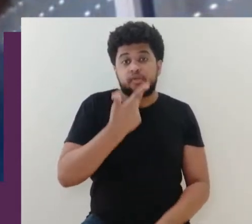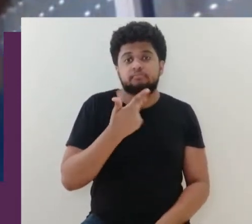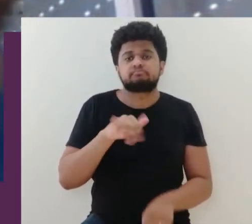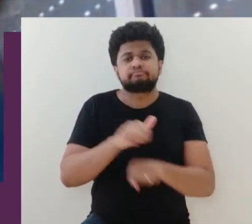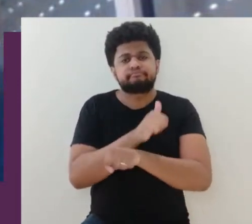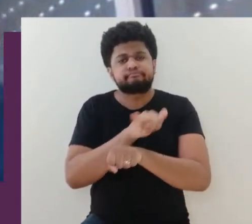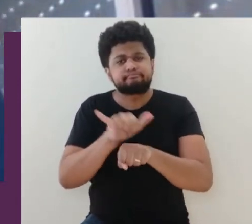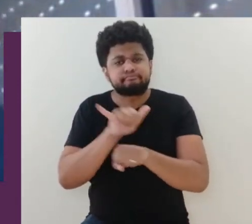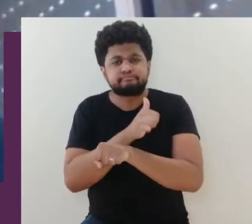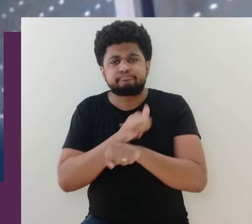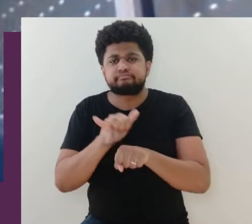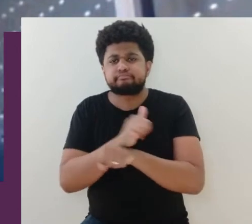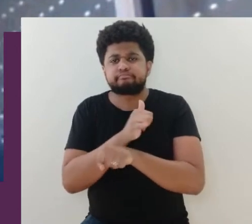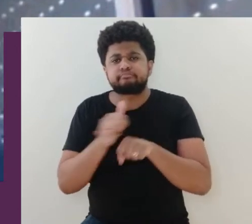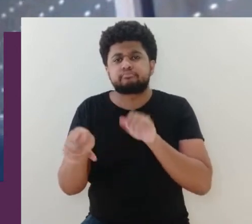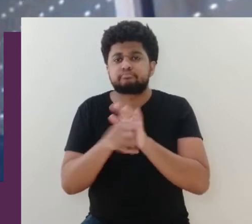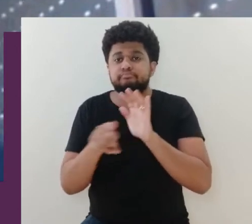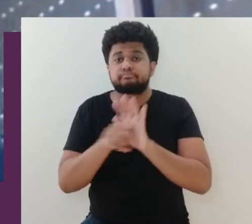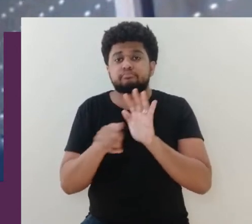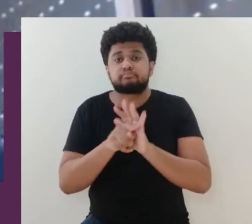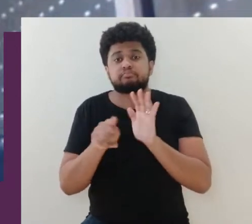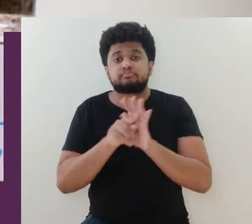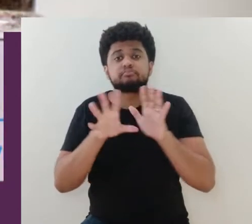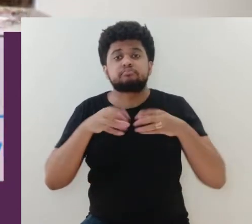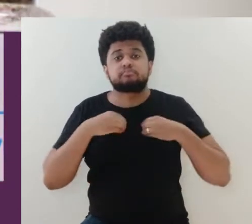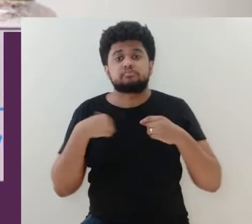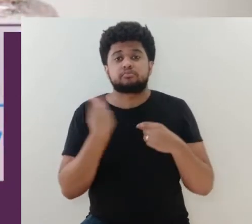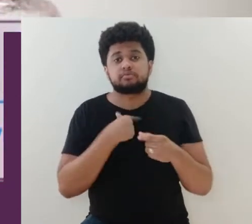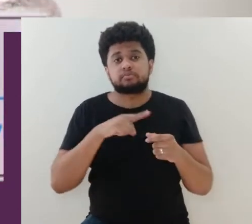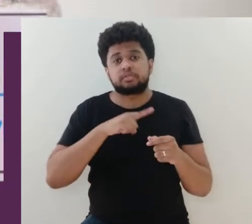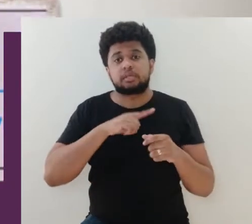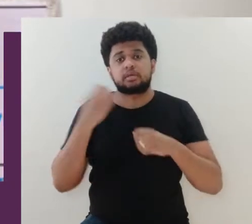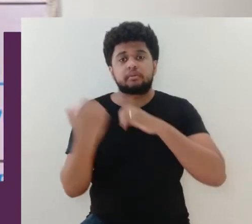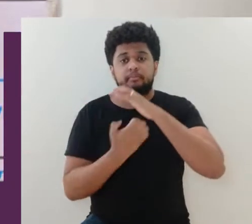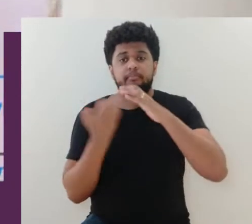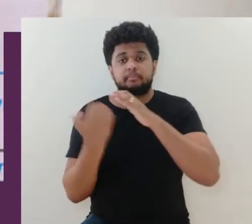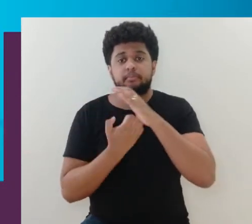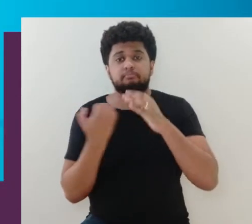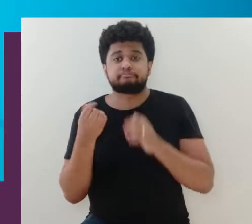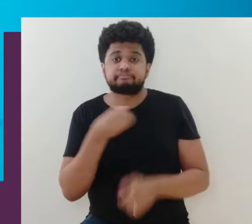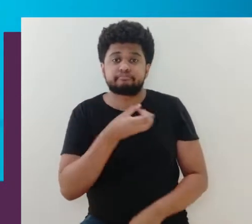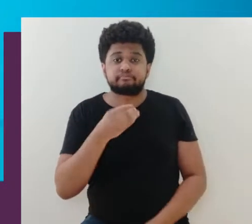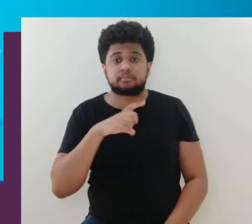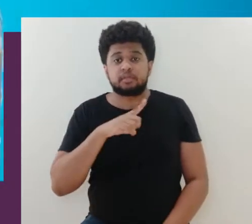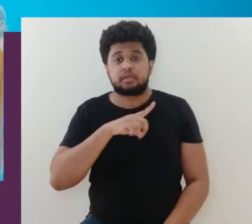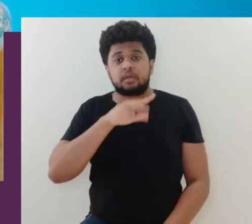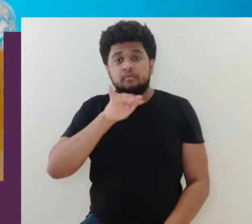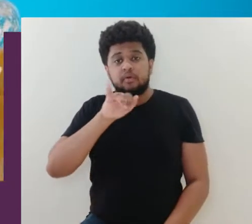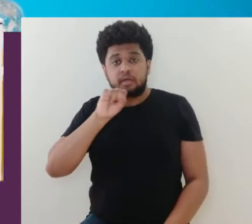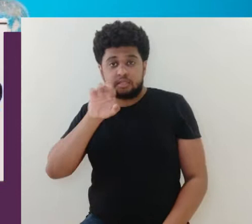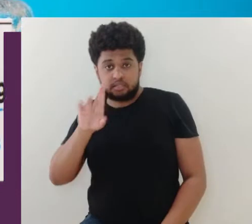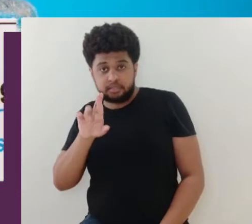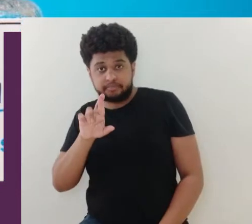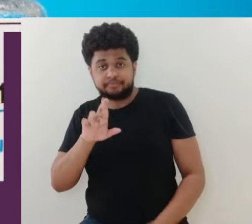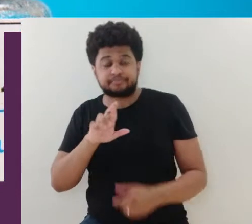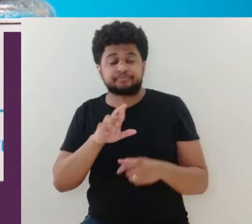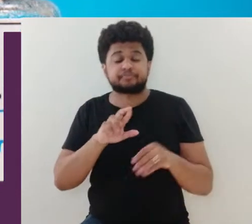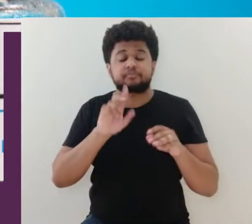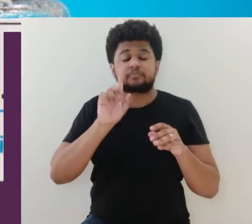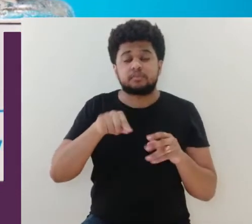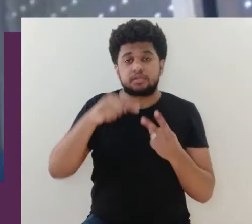falar, estratégia de imunização. Nós temos a empresa Moderna, nós temos a Pfizer